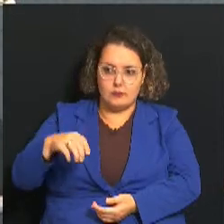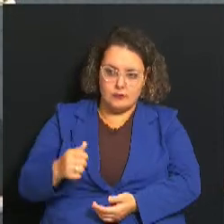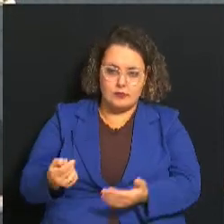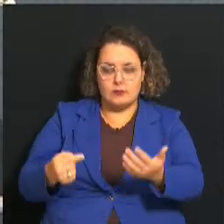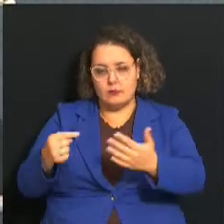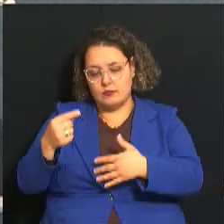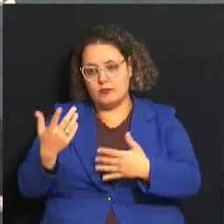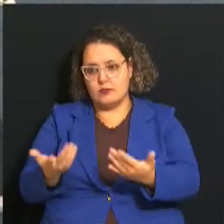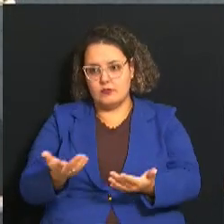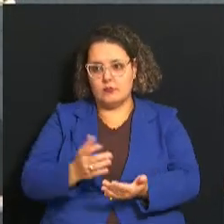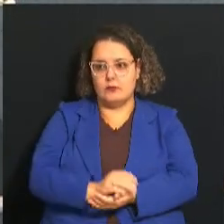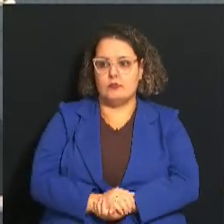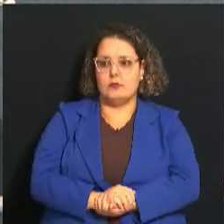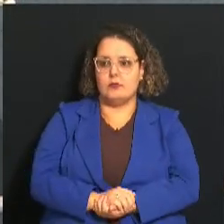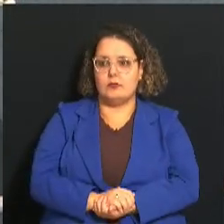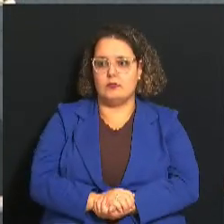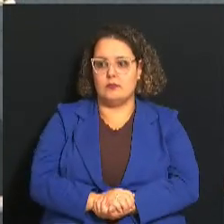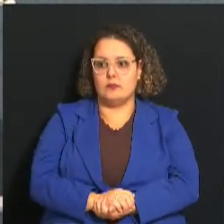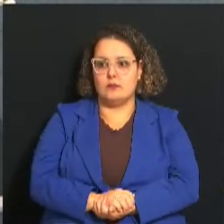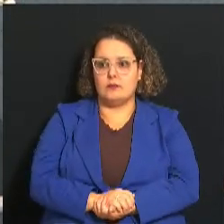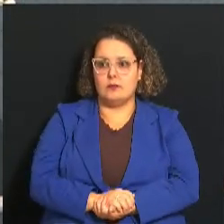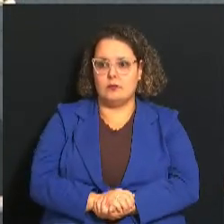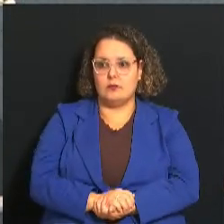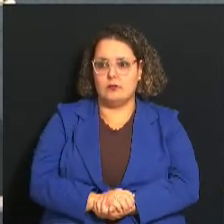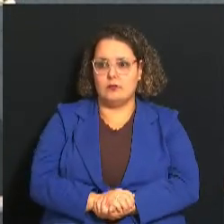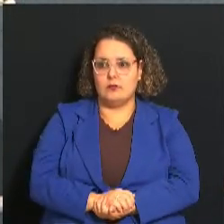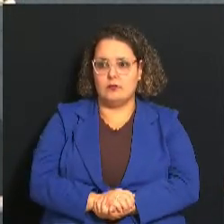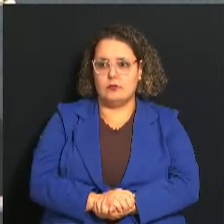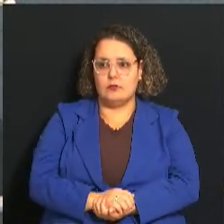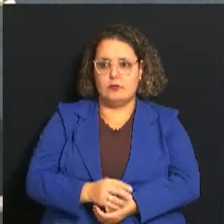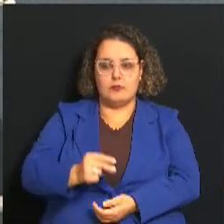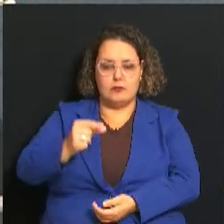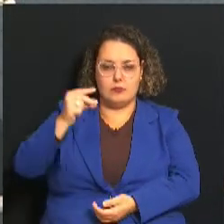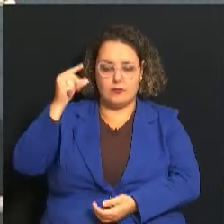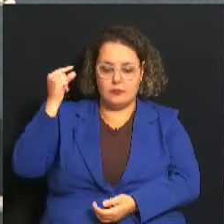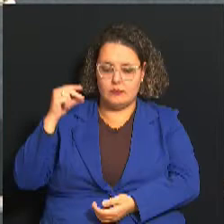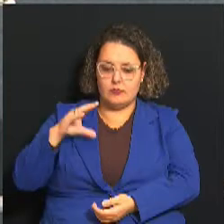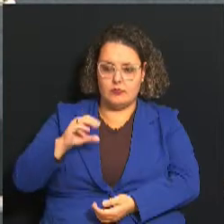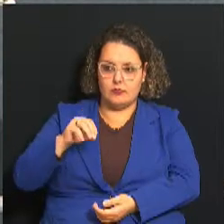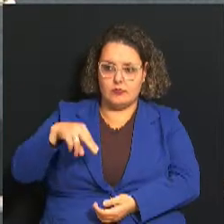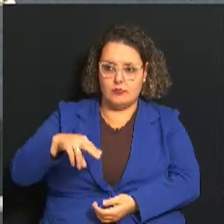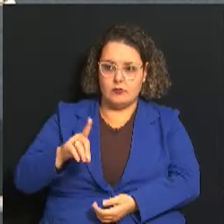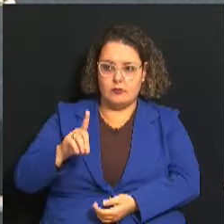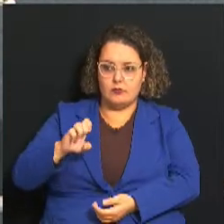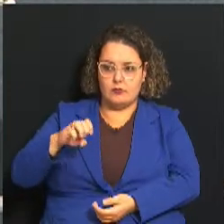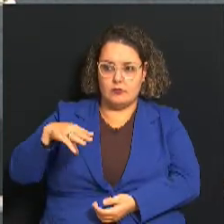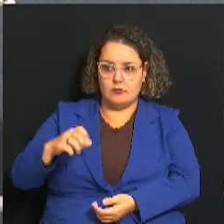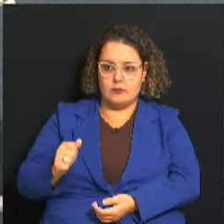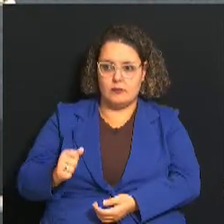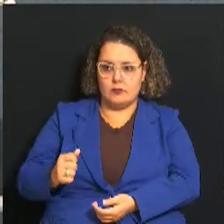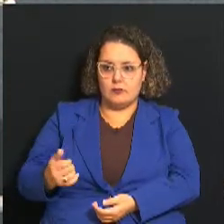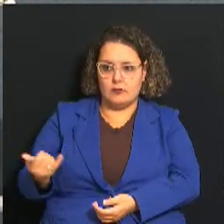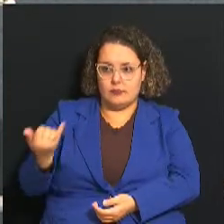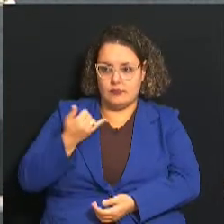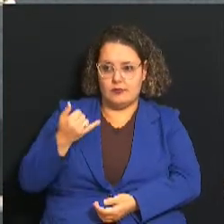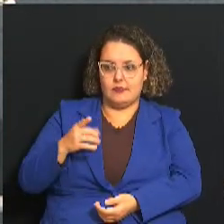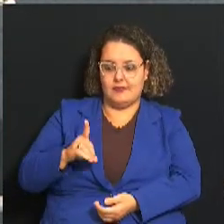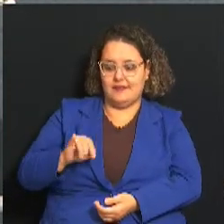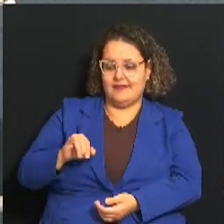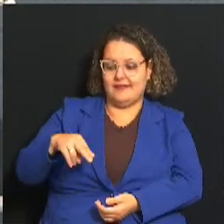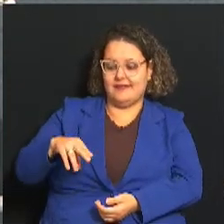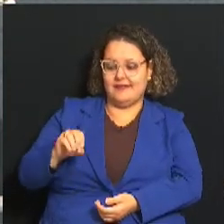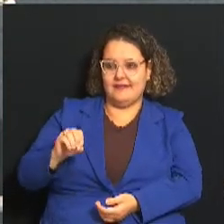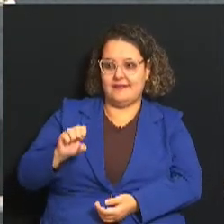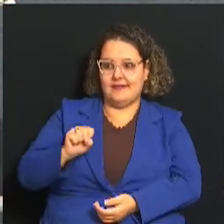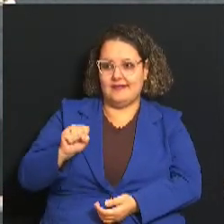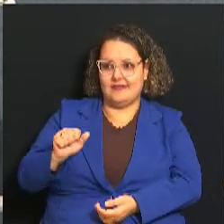Mas eu estou há muitos anos no CONDEMA, recentemente eu fui até chamada de dinossauro, porque eu já estou há uns